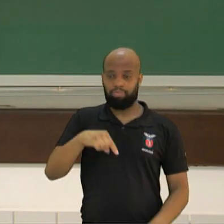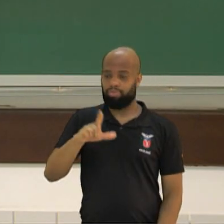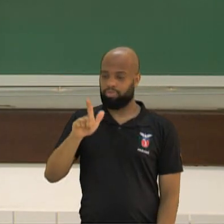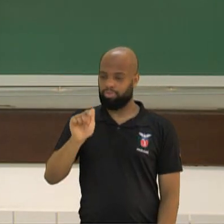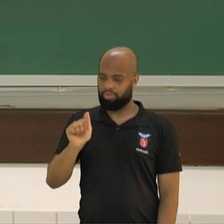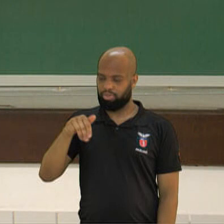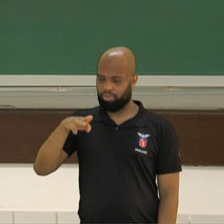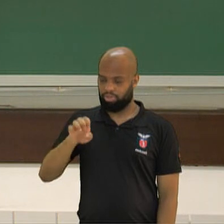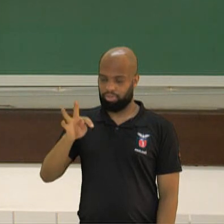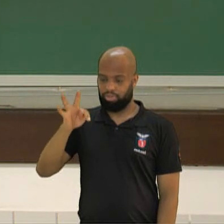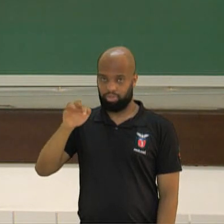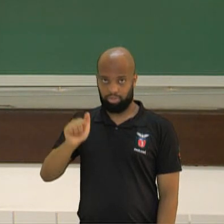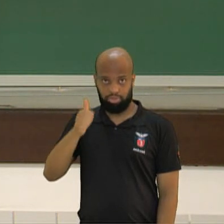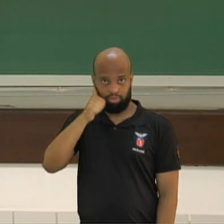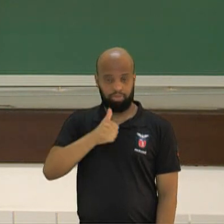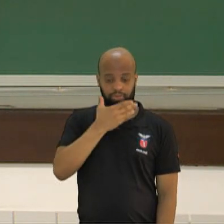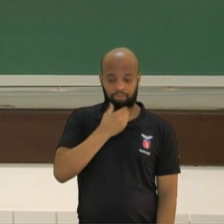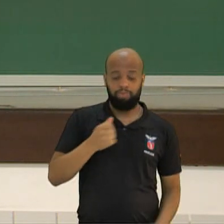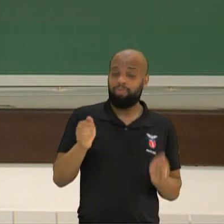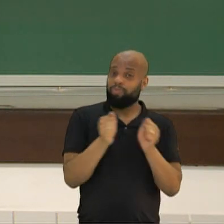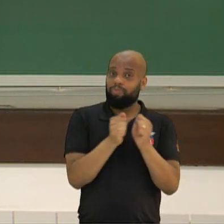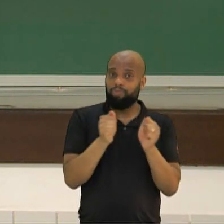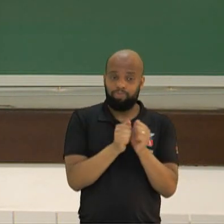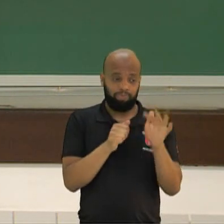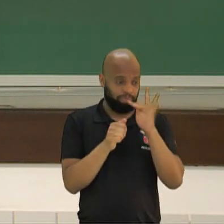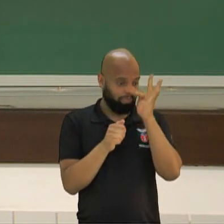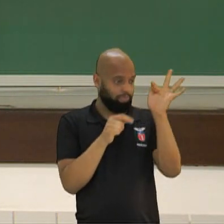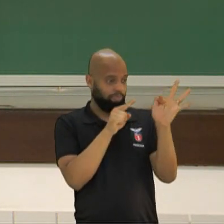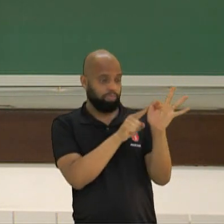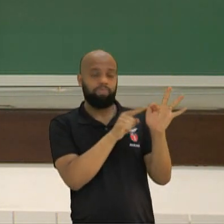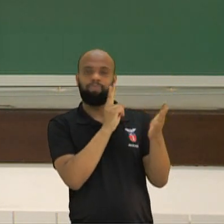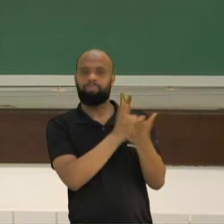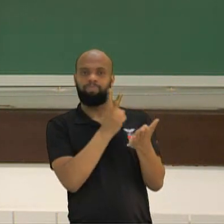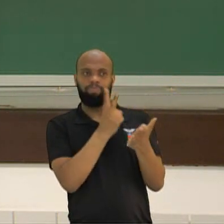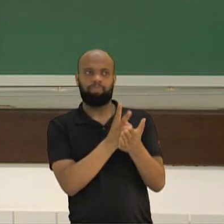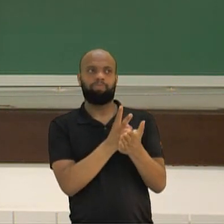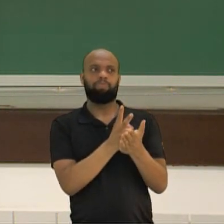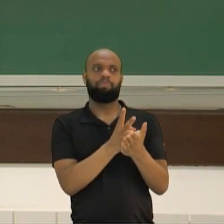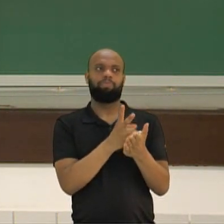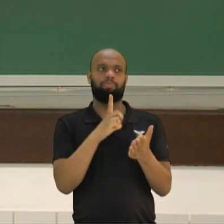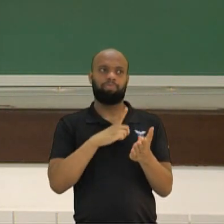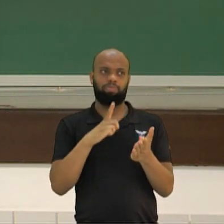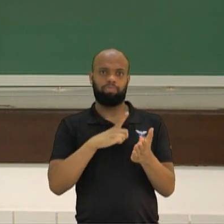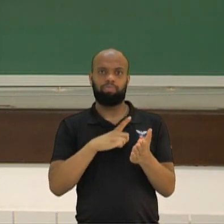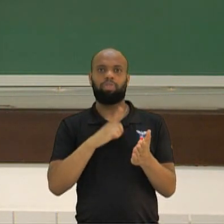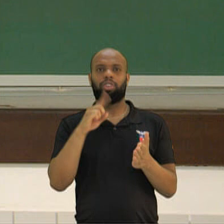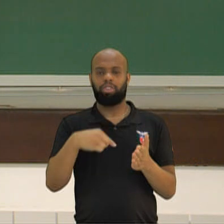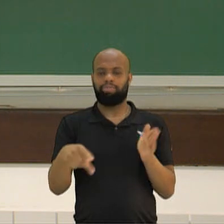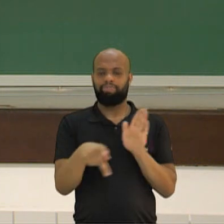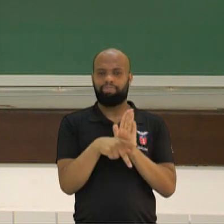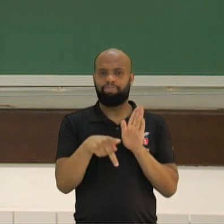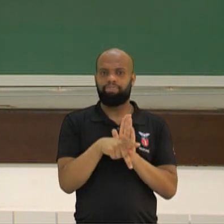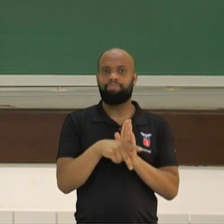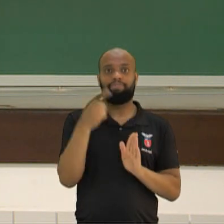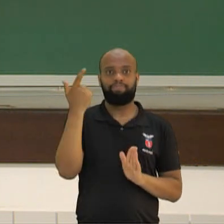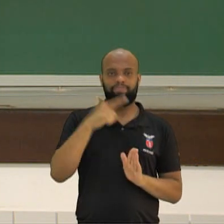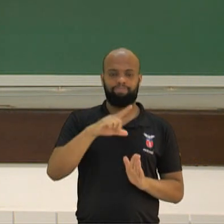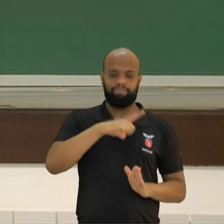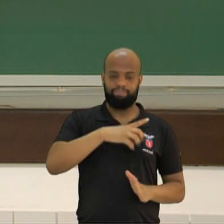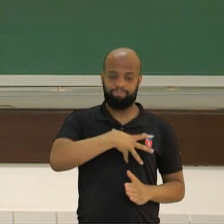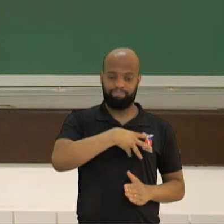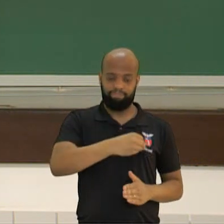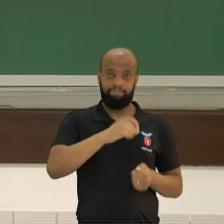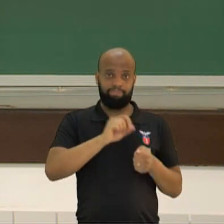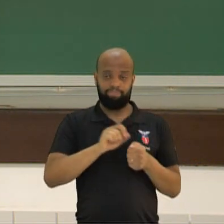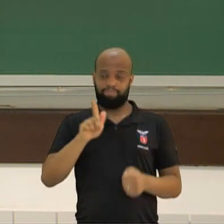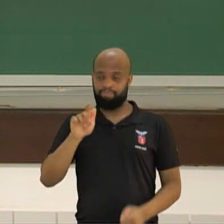gameta masculino e o gameta feminino. Esses gametas se encontram, o órgão produtor masculino e feminino, que